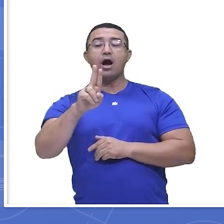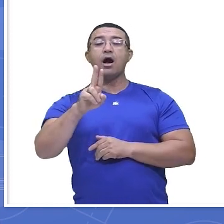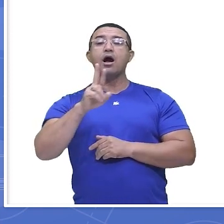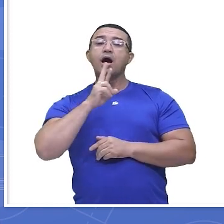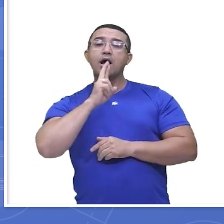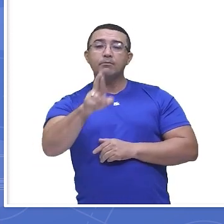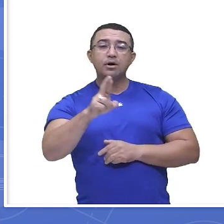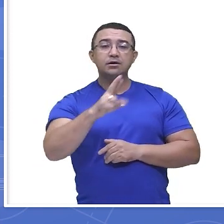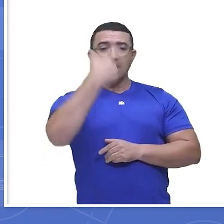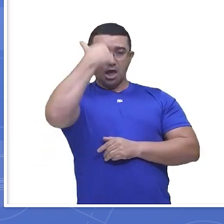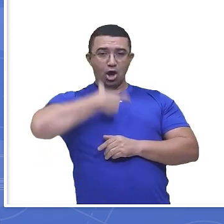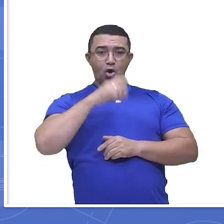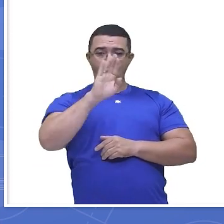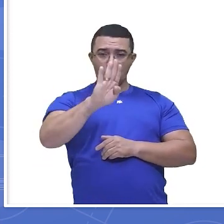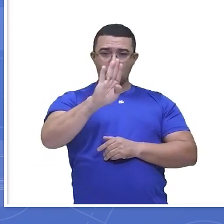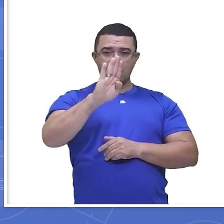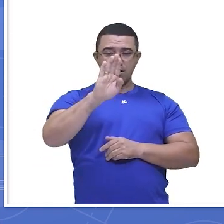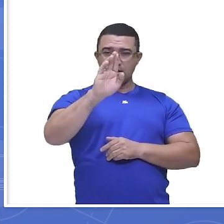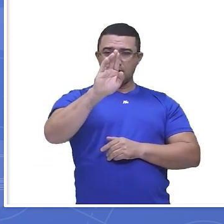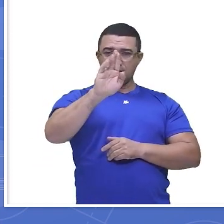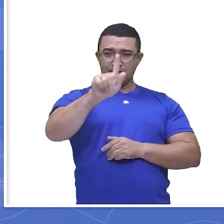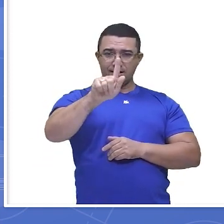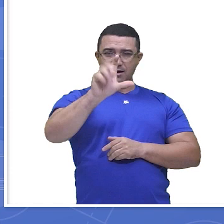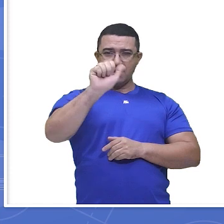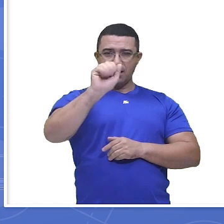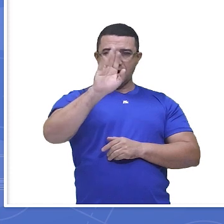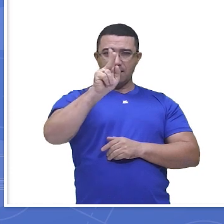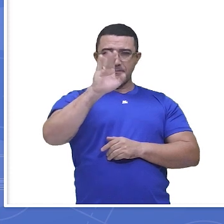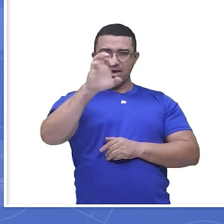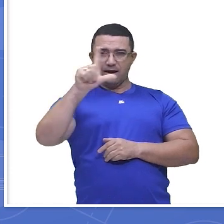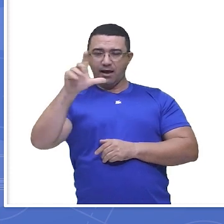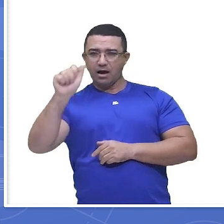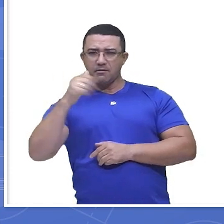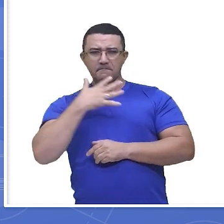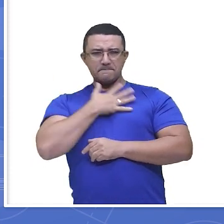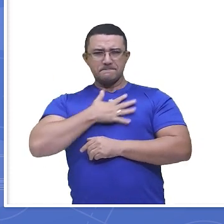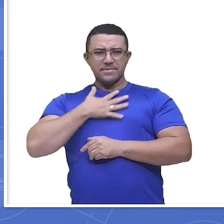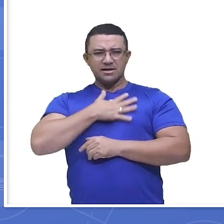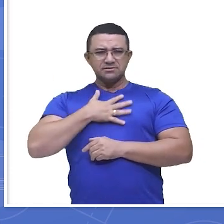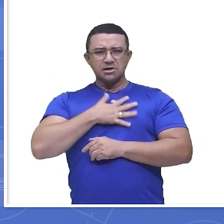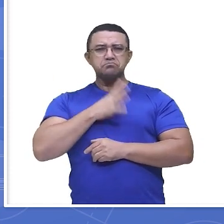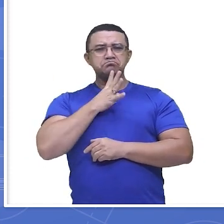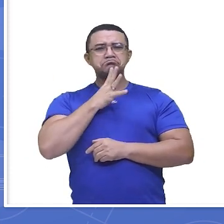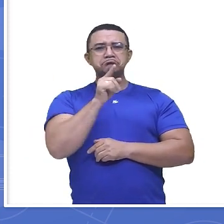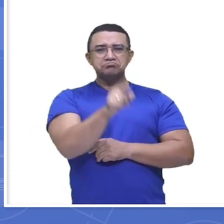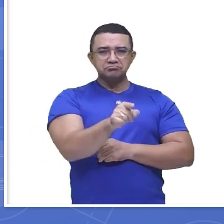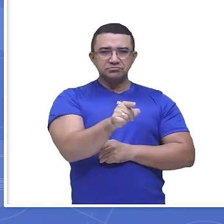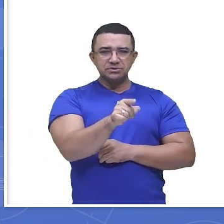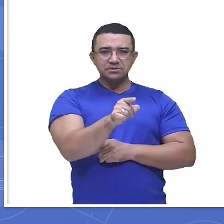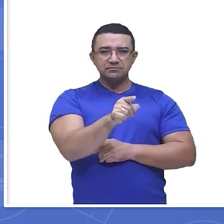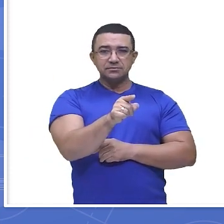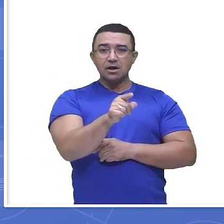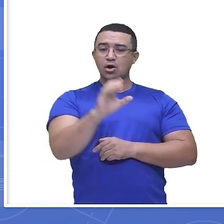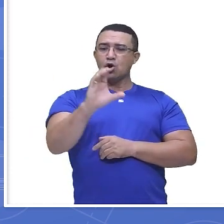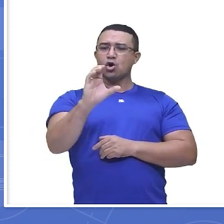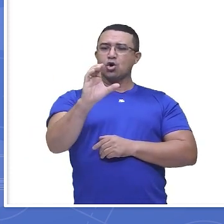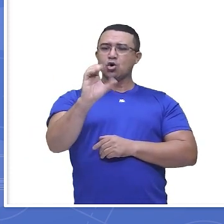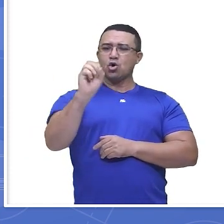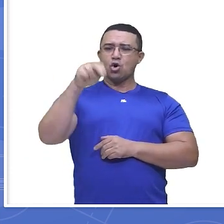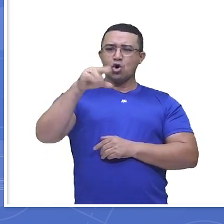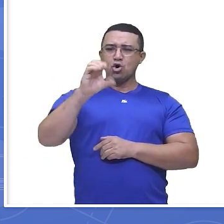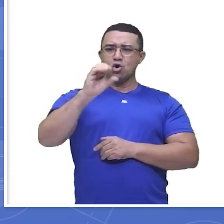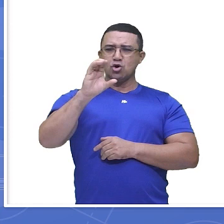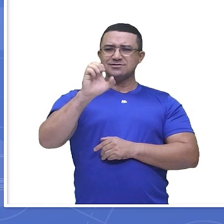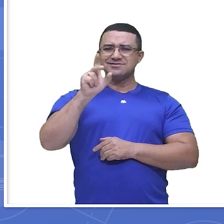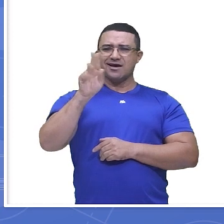É um prazer conhecer-te. Olha aqui, é um prazer conhecer-te. Olha o te aqui, conhecer-te. Eu estou me referindo ao